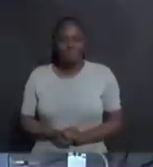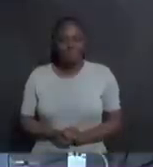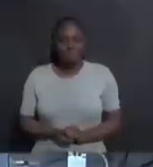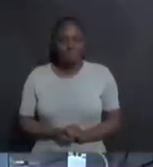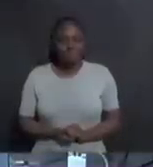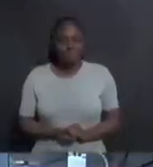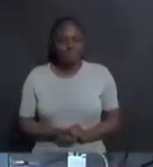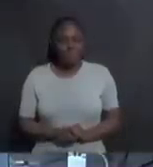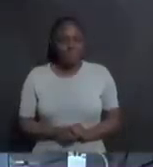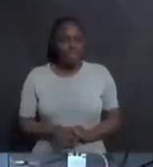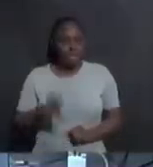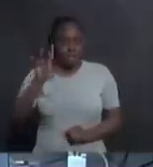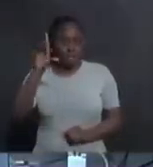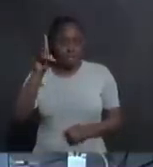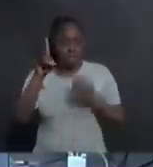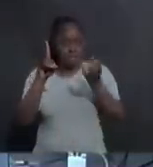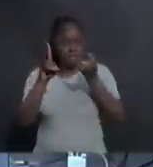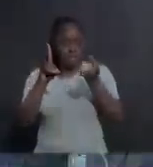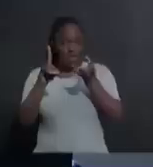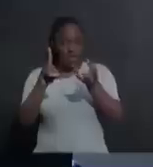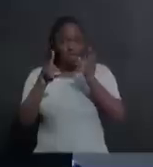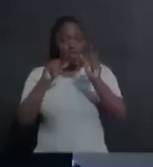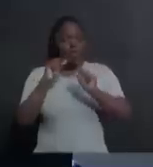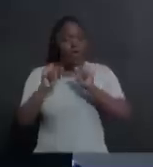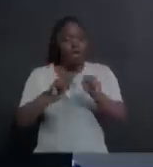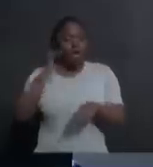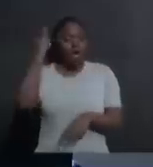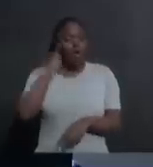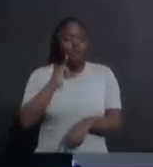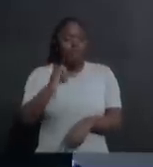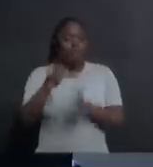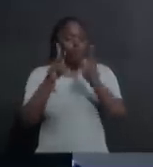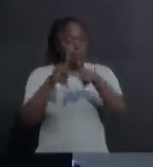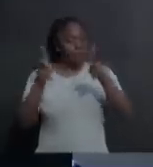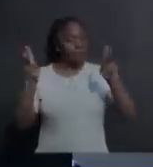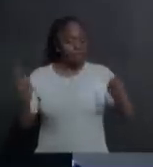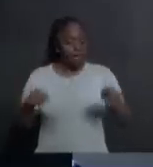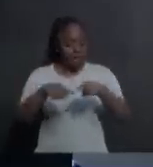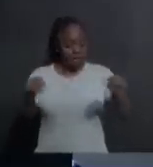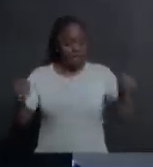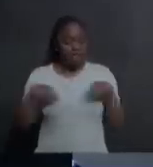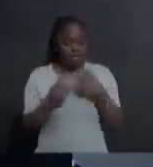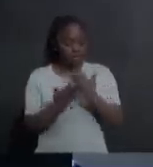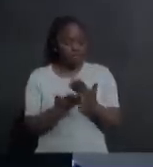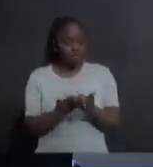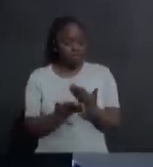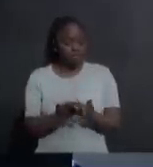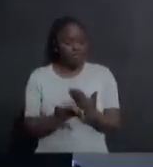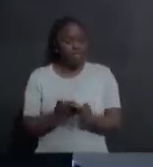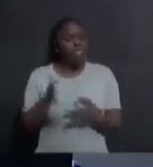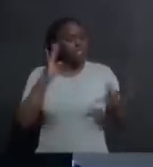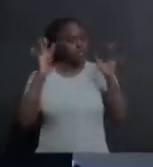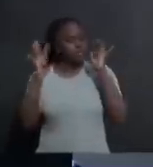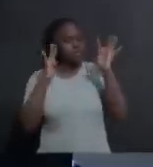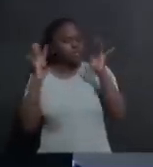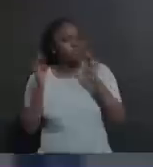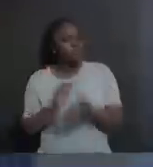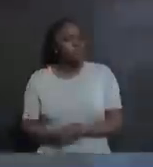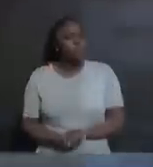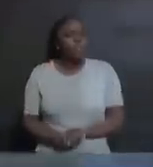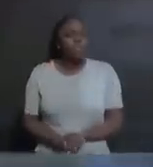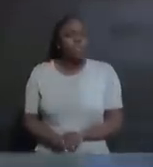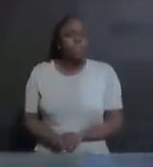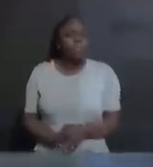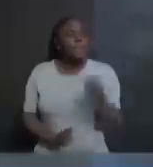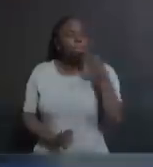Deus está querendo levantar profetas professores na sala de aula. Já imaginou que doido? Olha, eu vou